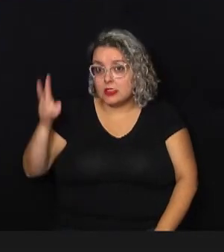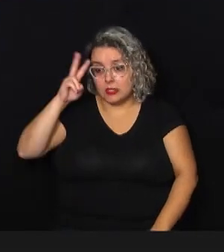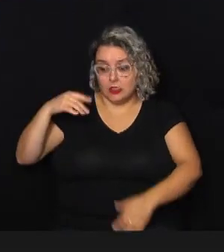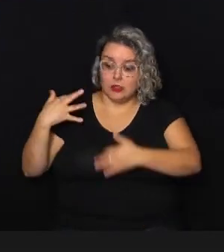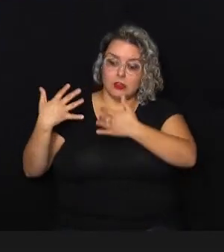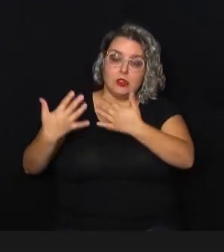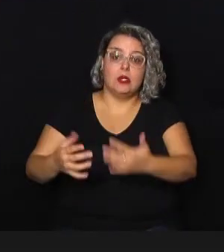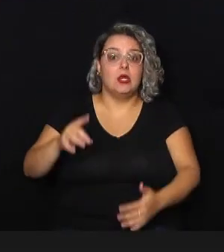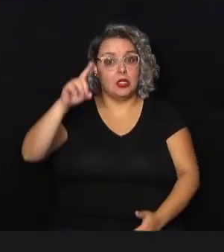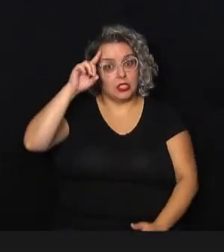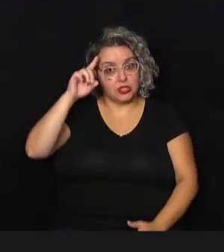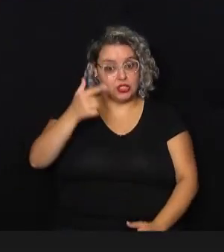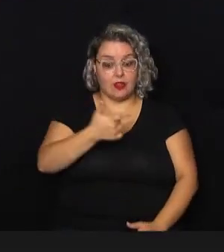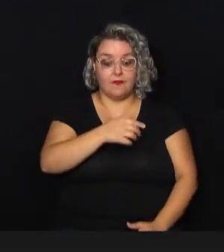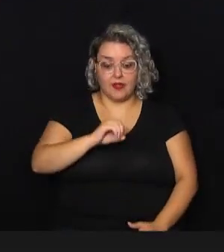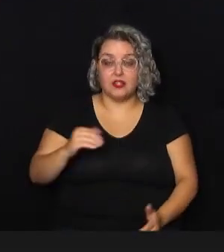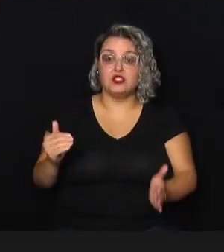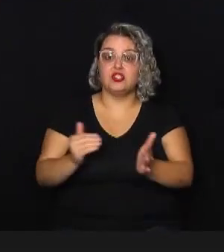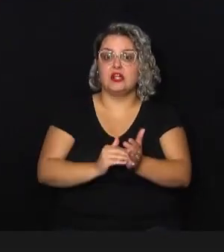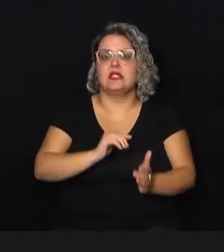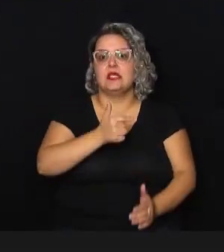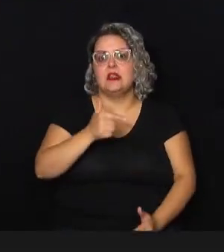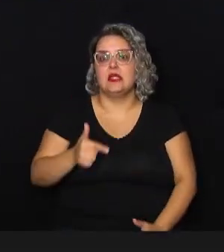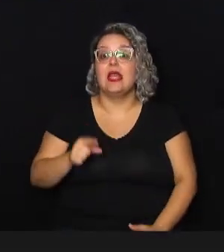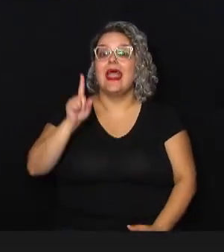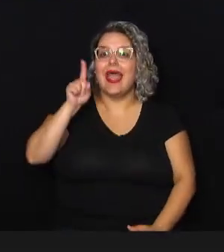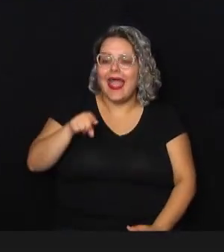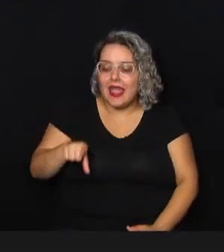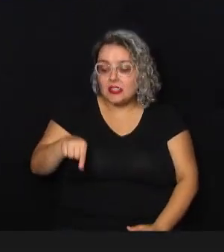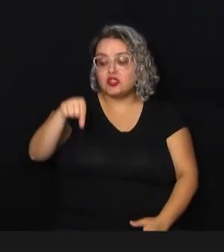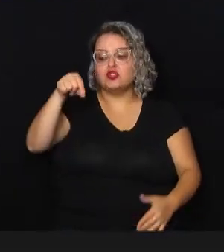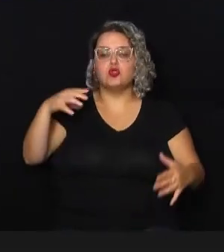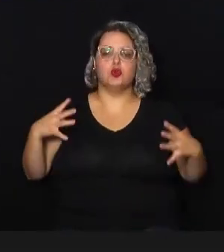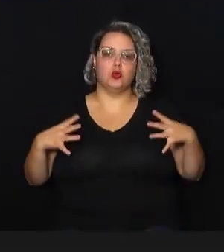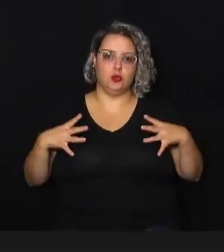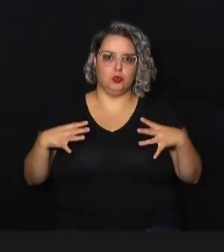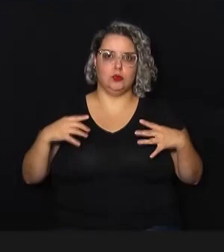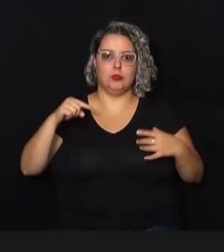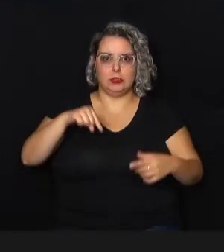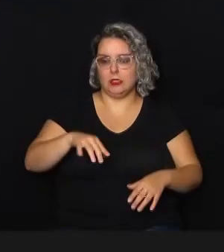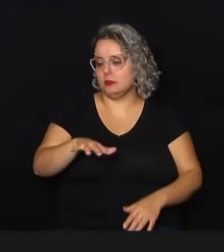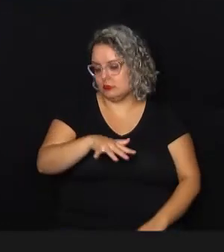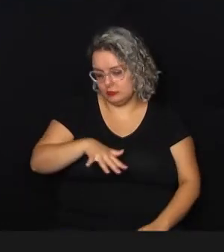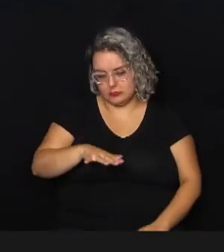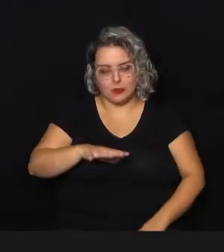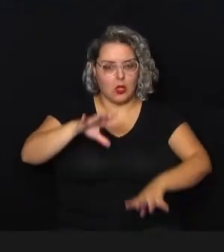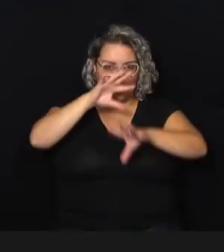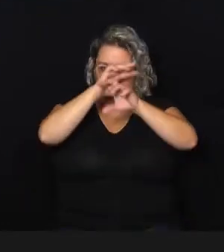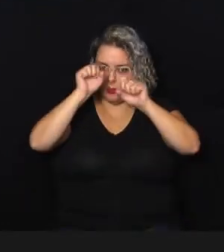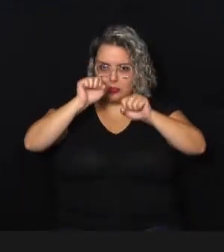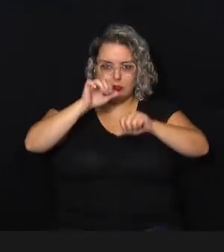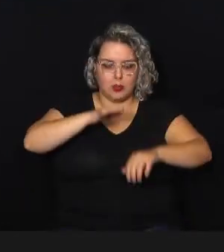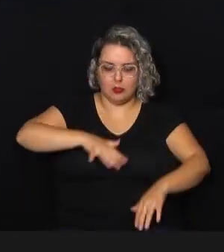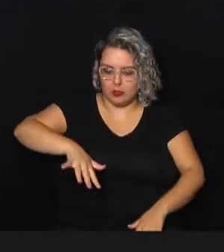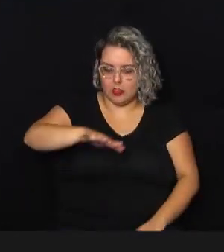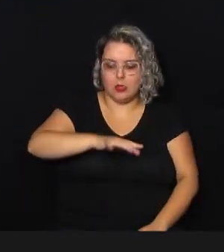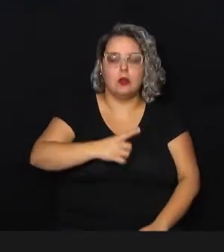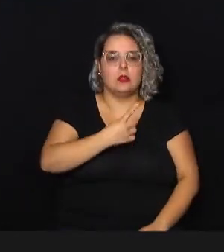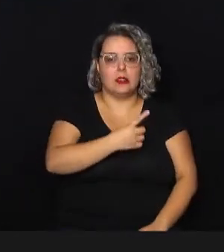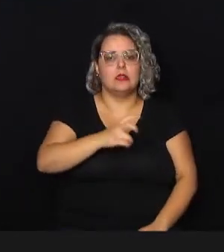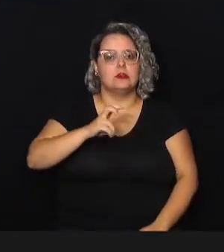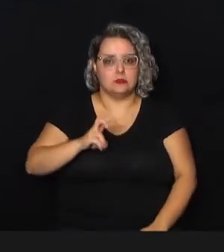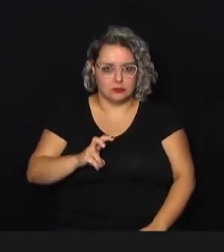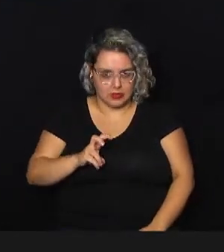que dia 20 a 22 é ponto facultativo naquele âmbito. O próprio Tribunal Regional do Trabalho da 15ª Região, que é